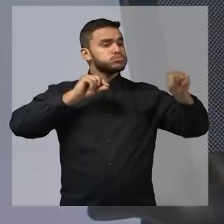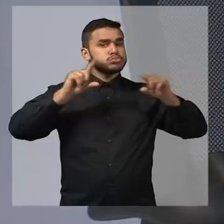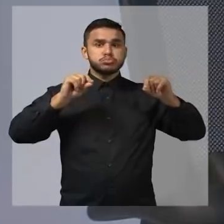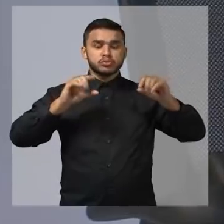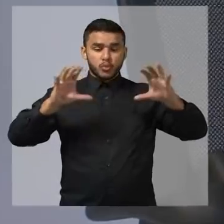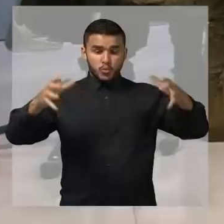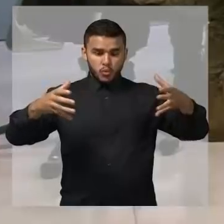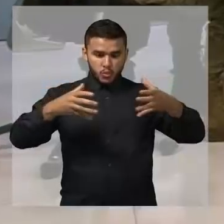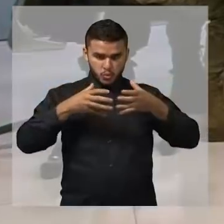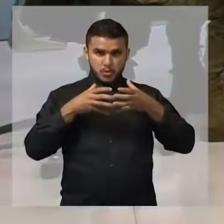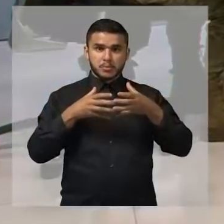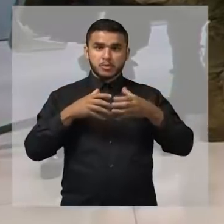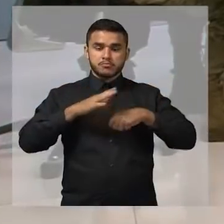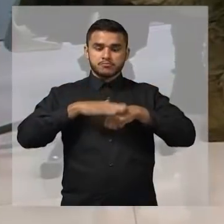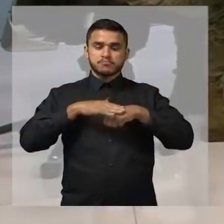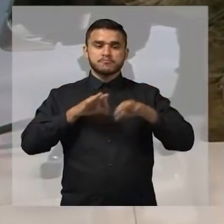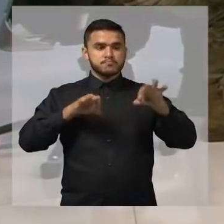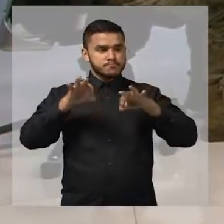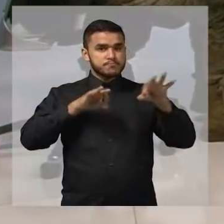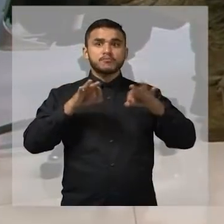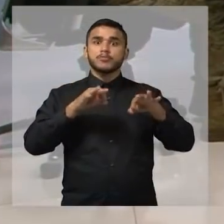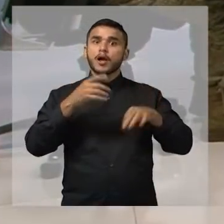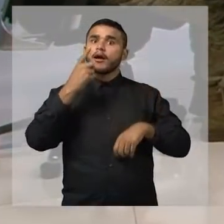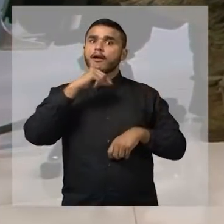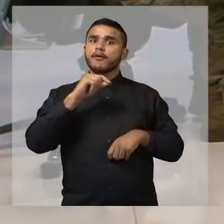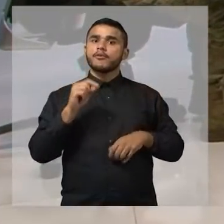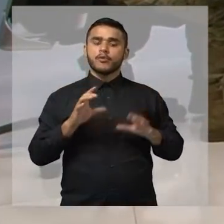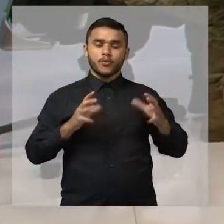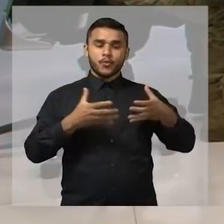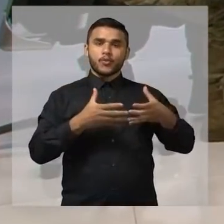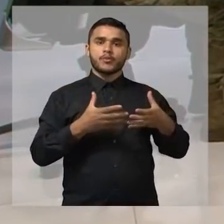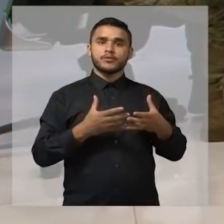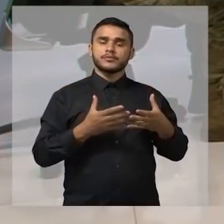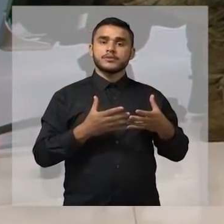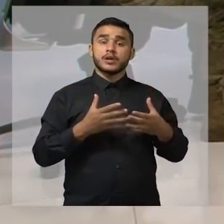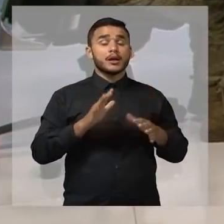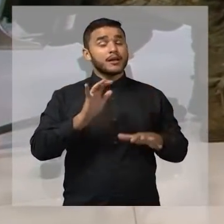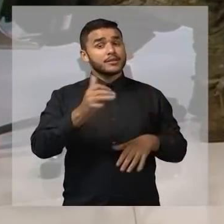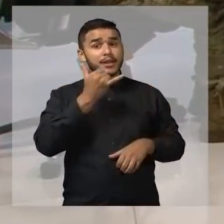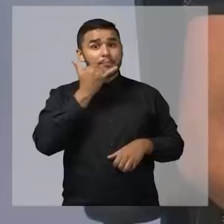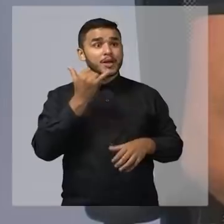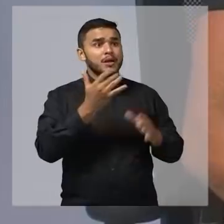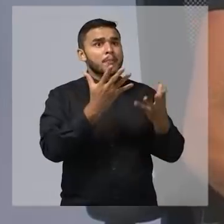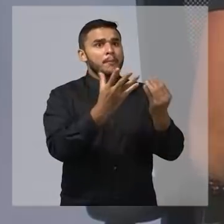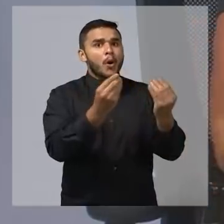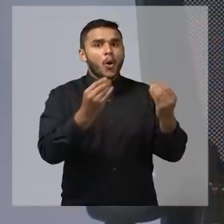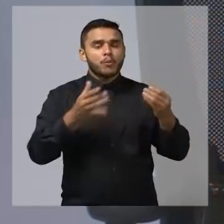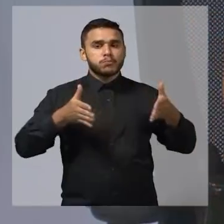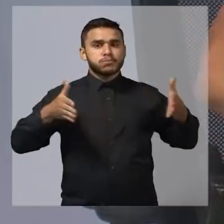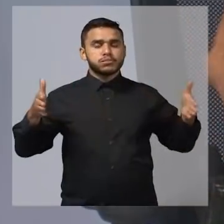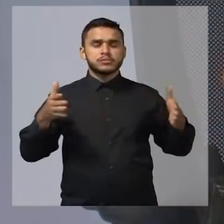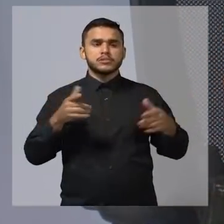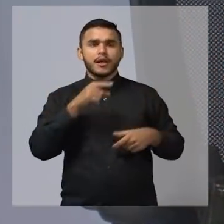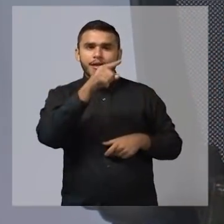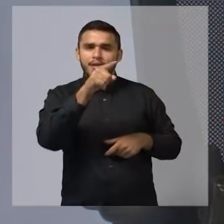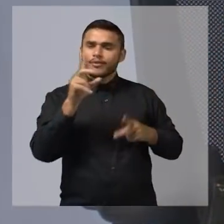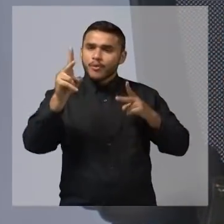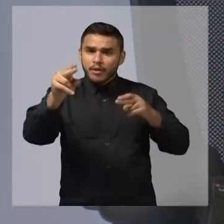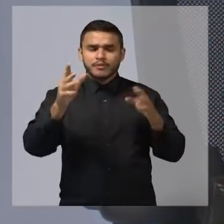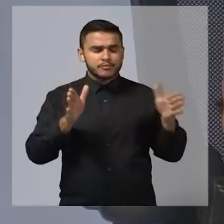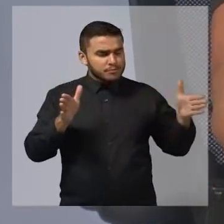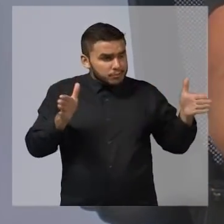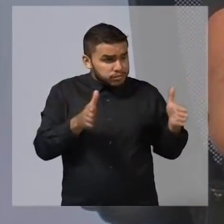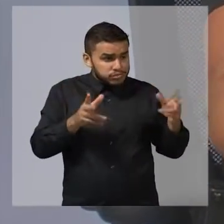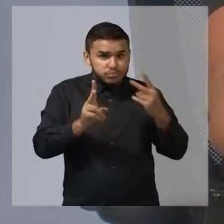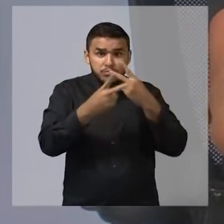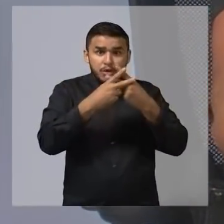as unidades prisionais. Que também é uma disposição da lei de execuções penais. Estou separando as unidades, justamente fazendo um filtro. Opa, você quer uma oportunidade? Está